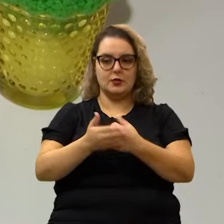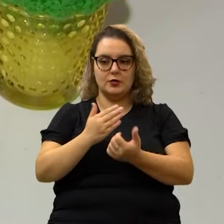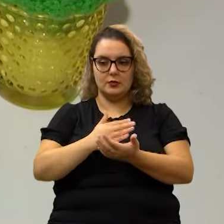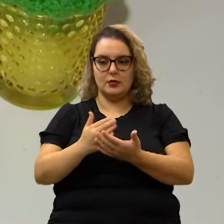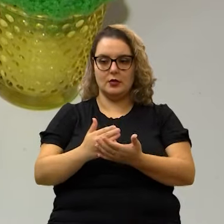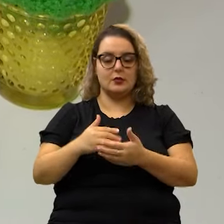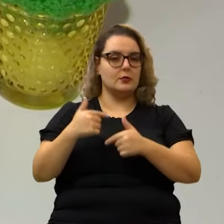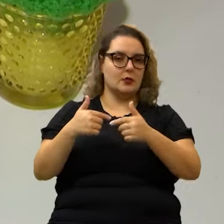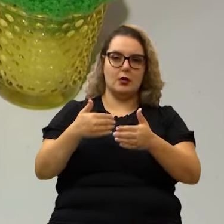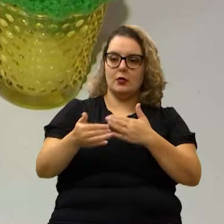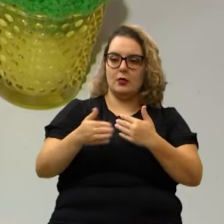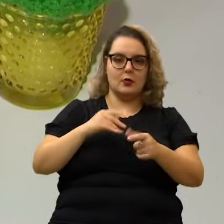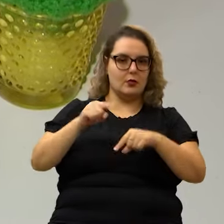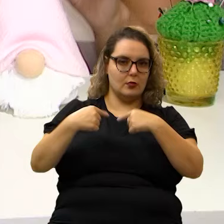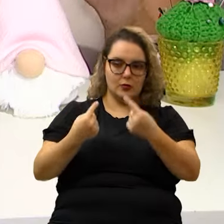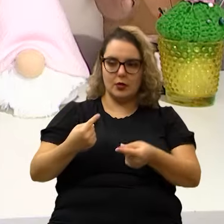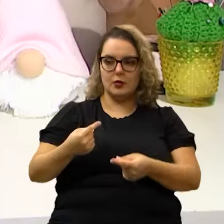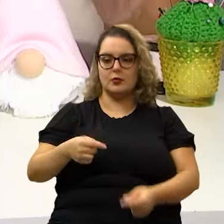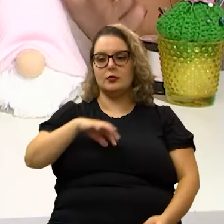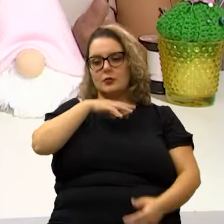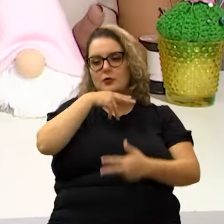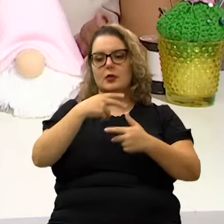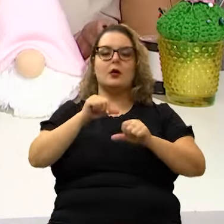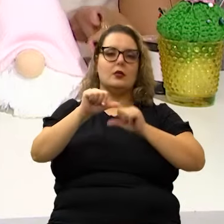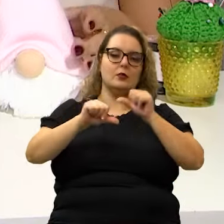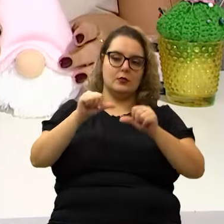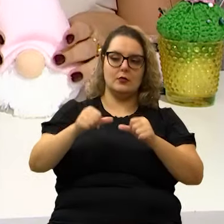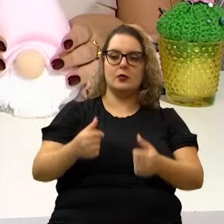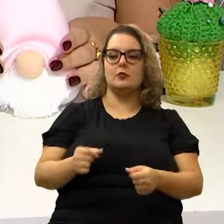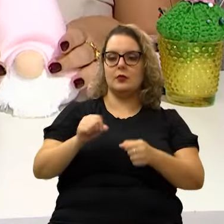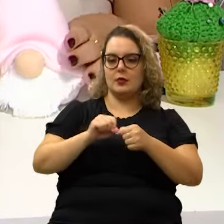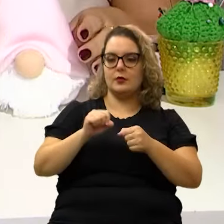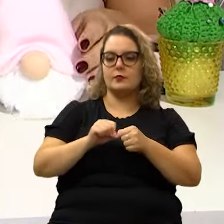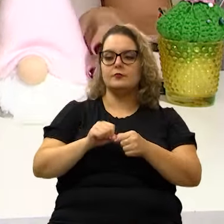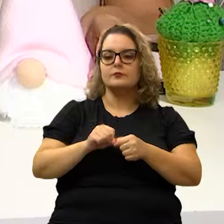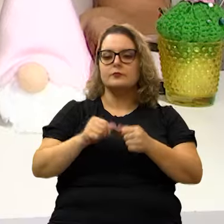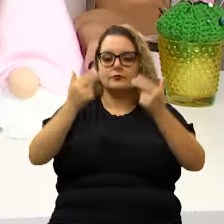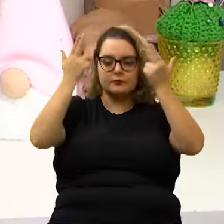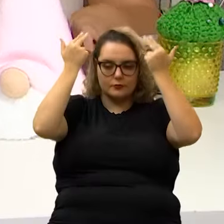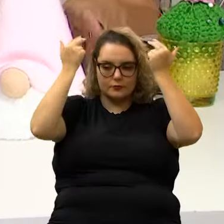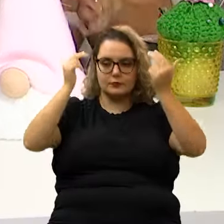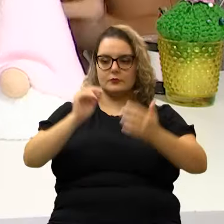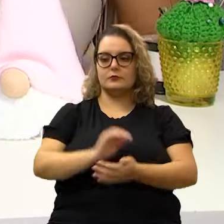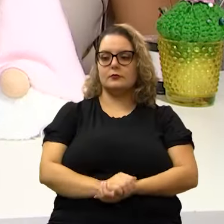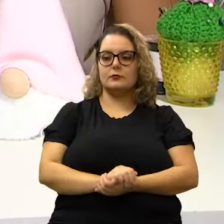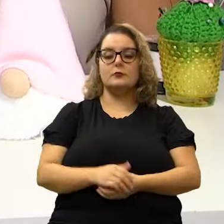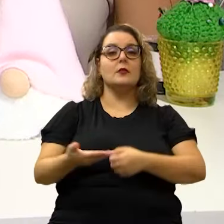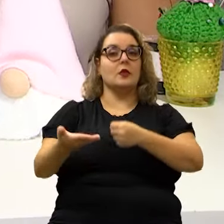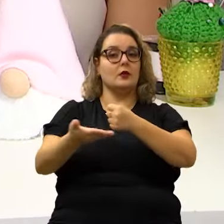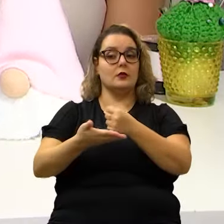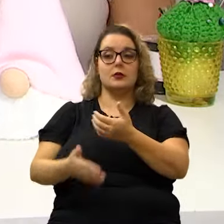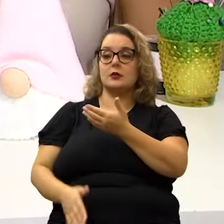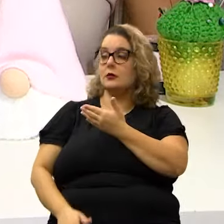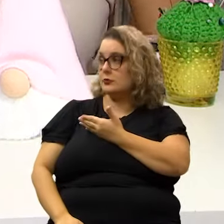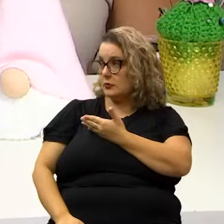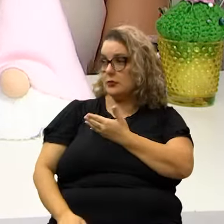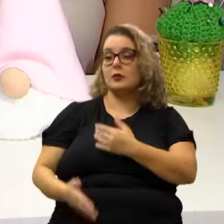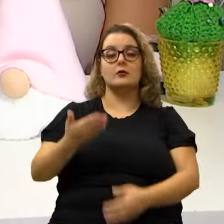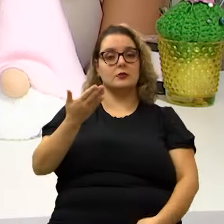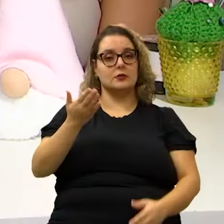ela para qualquer outro tipo de animal. A partir daqui, que eu vou modificar agora para fazer o coelhinho. Então, a partir desta base, você